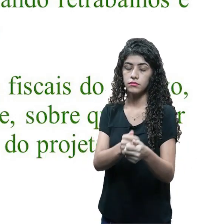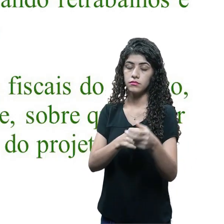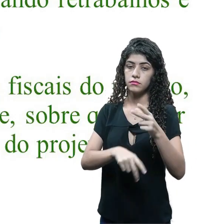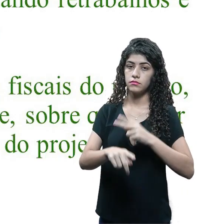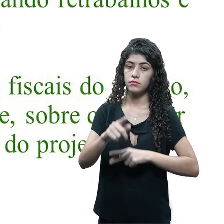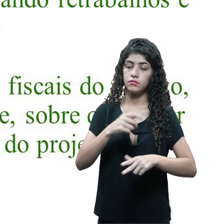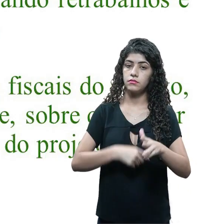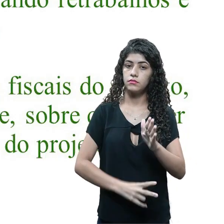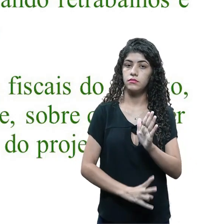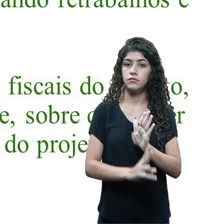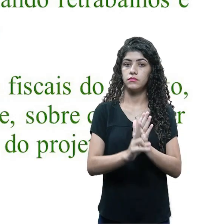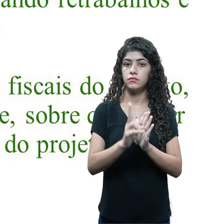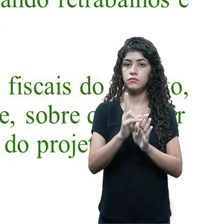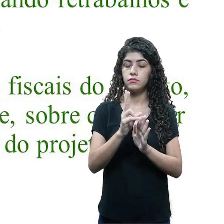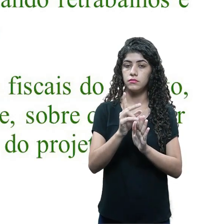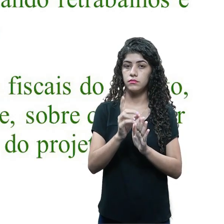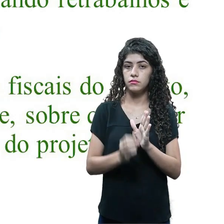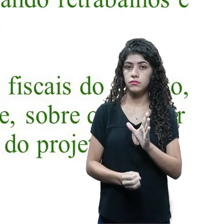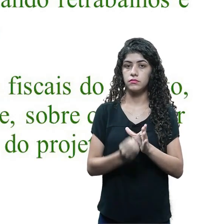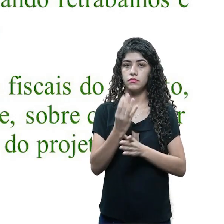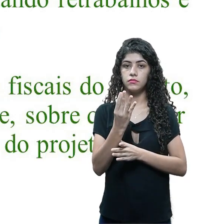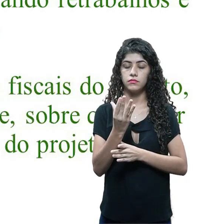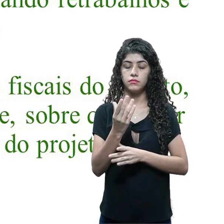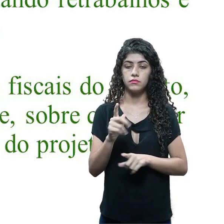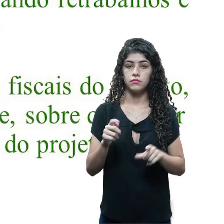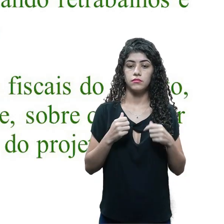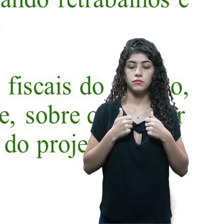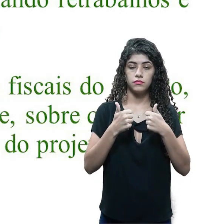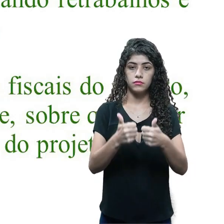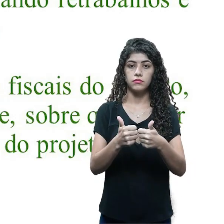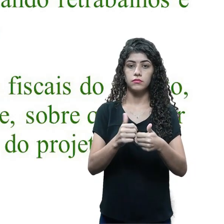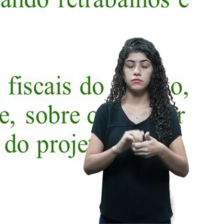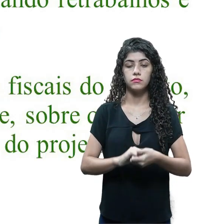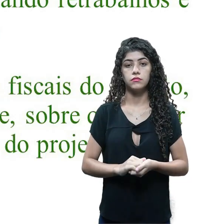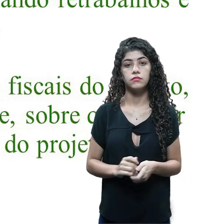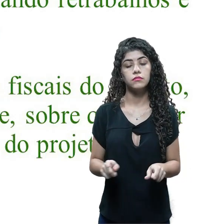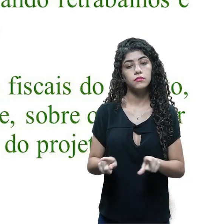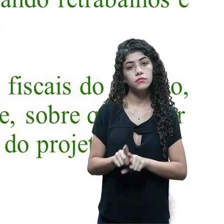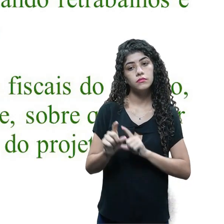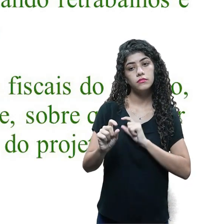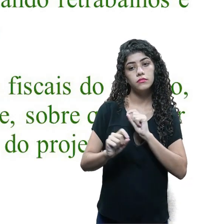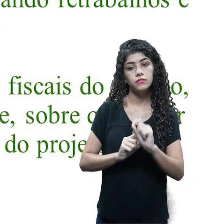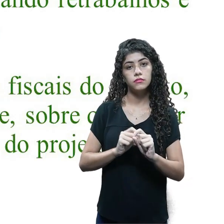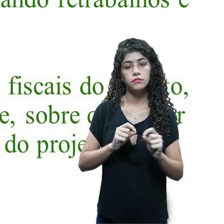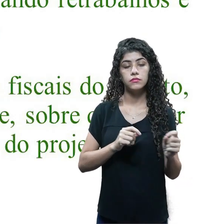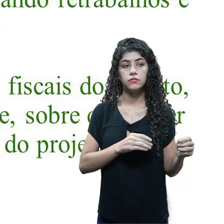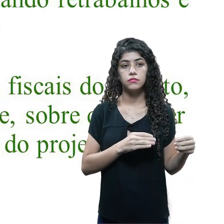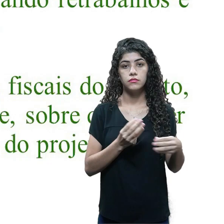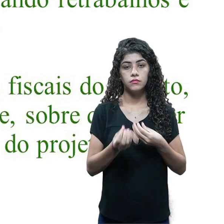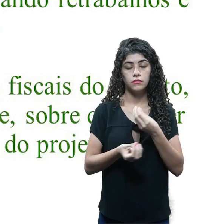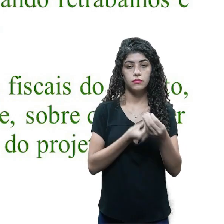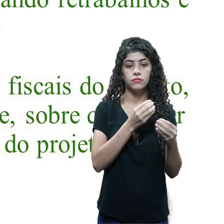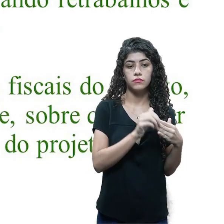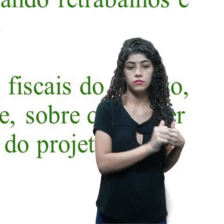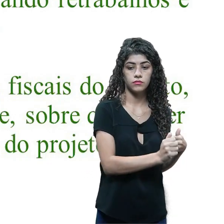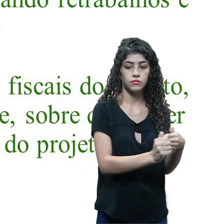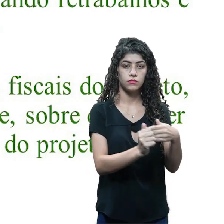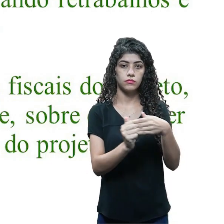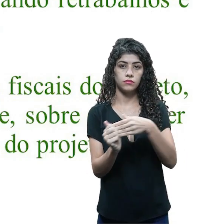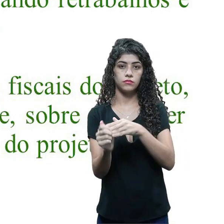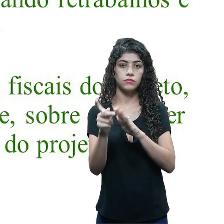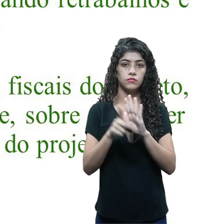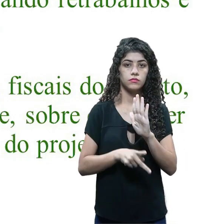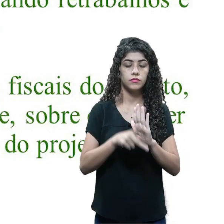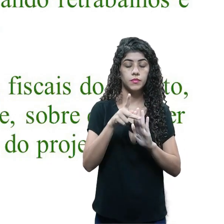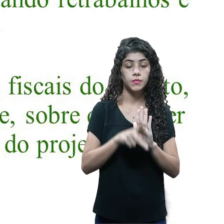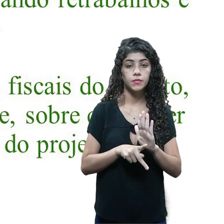o desenho de produção, ela vai acompanhando a direção de produção e também o encaminhamento da direção do